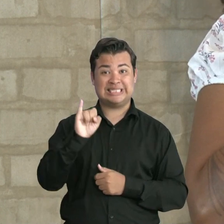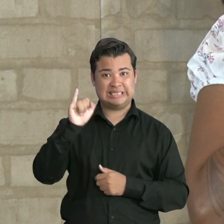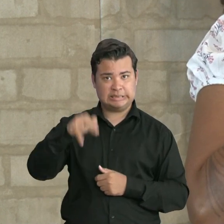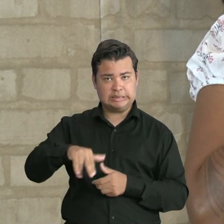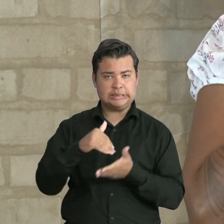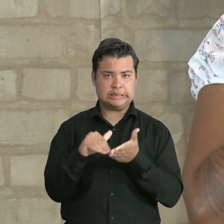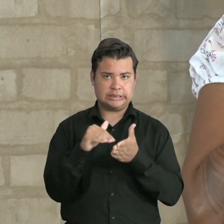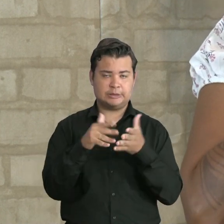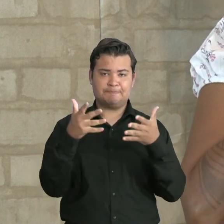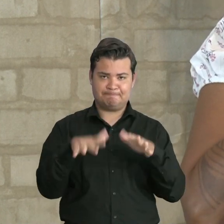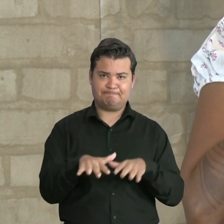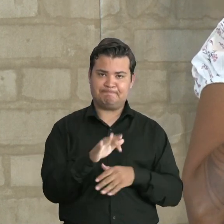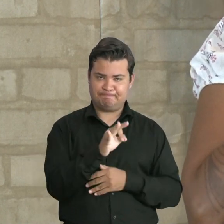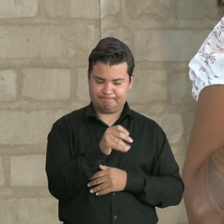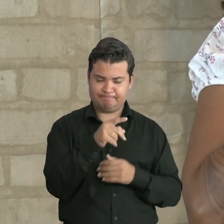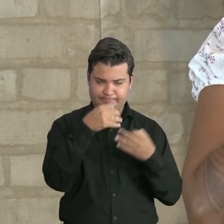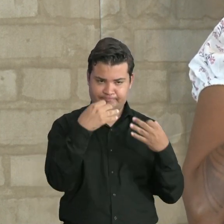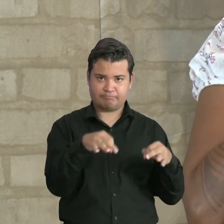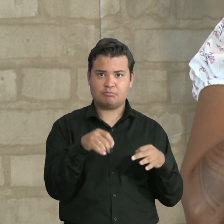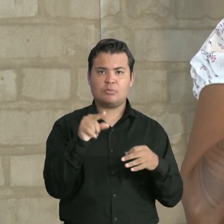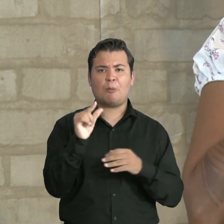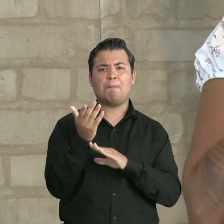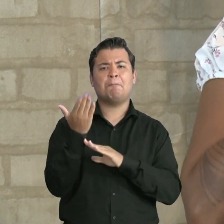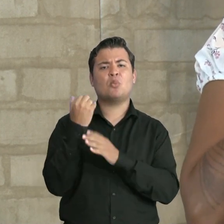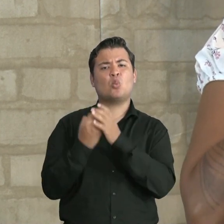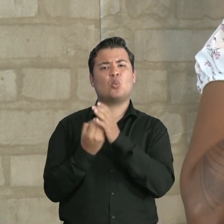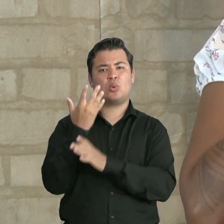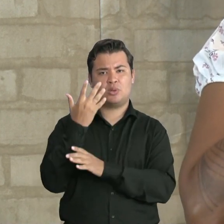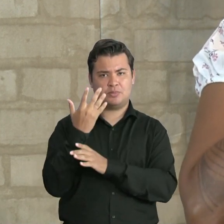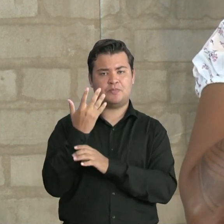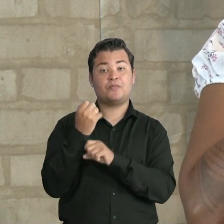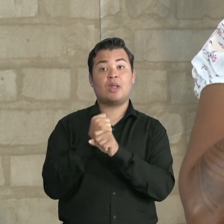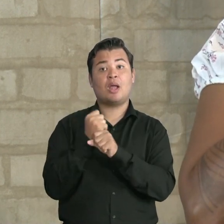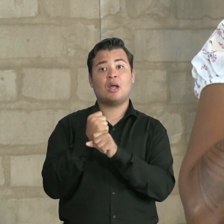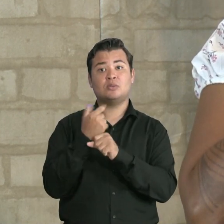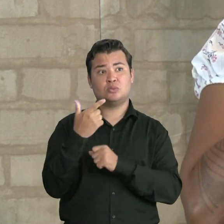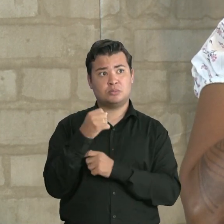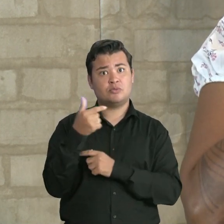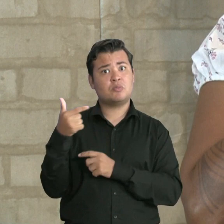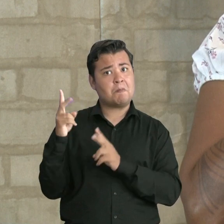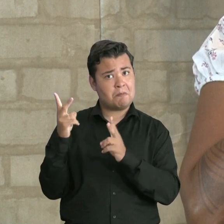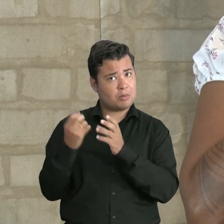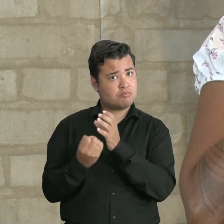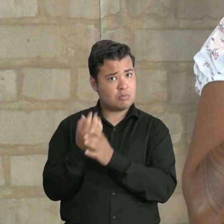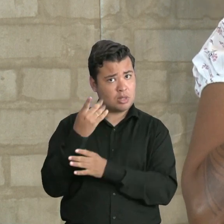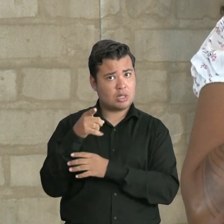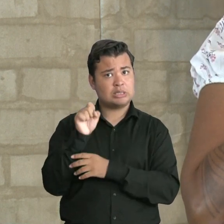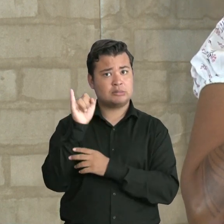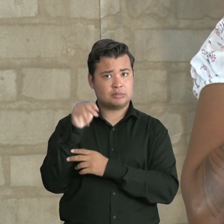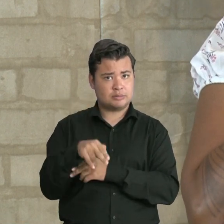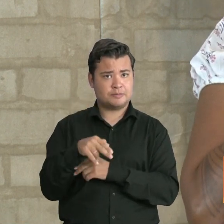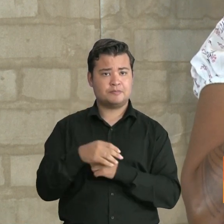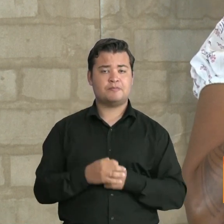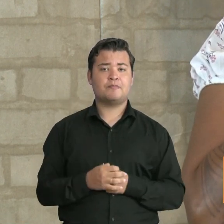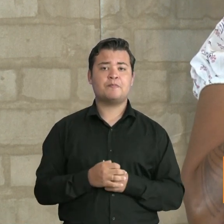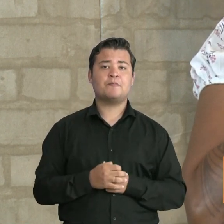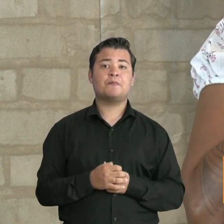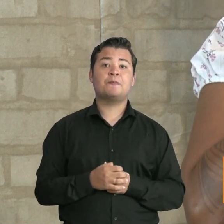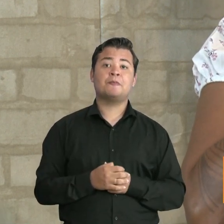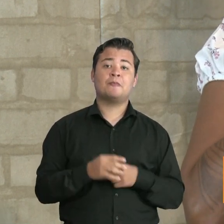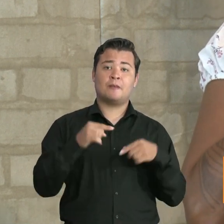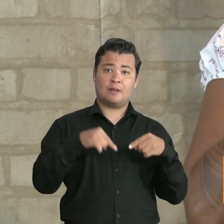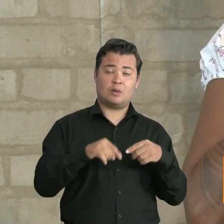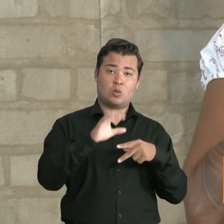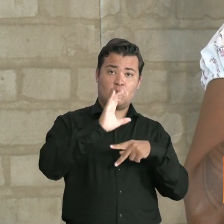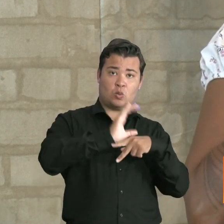isso, Camila, ela é relativamente jovem, ela é criada agora, em 2022, e por ocasião do Compex, né, quando